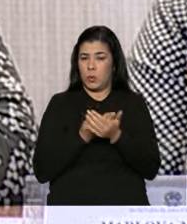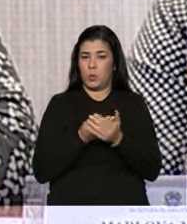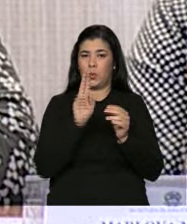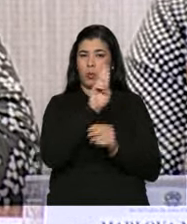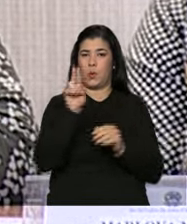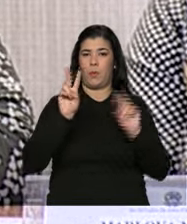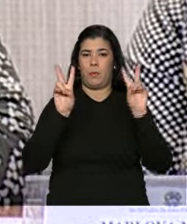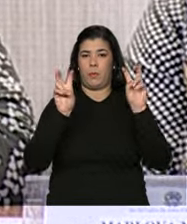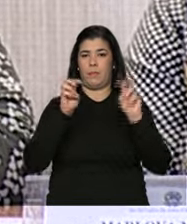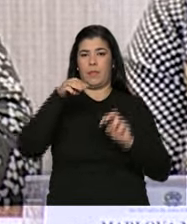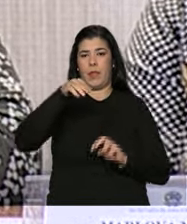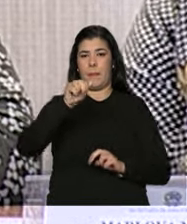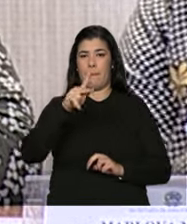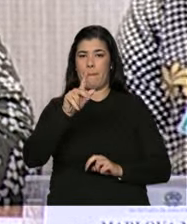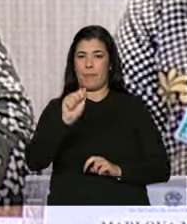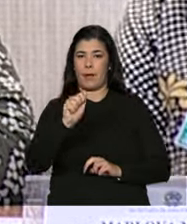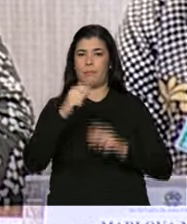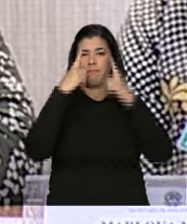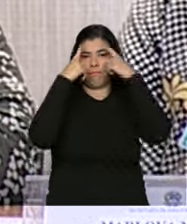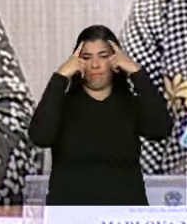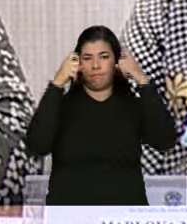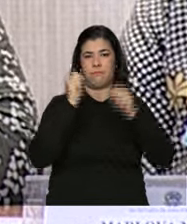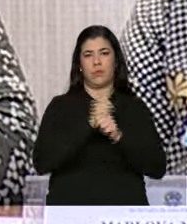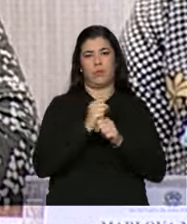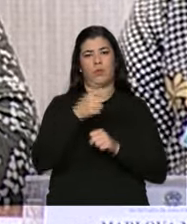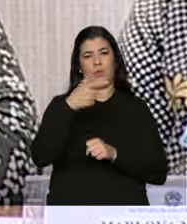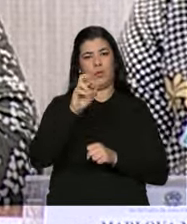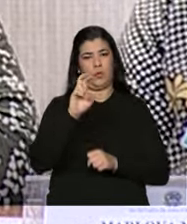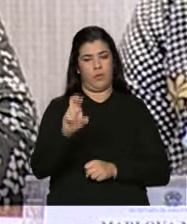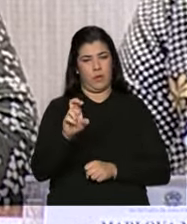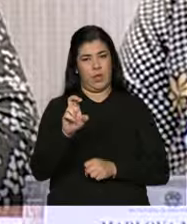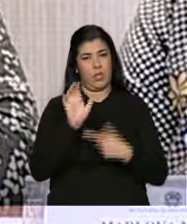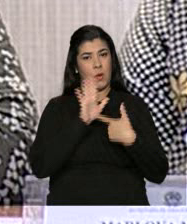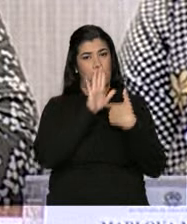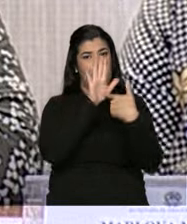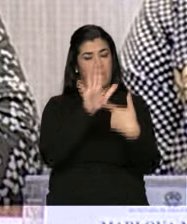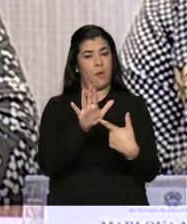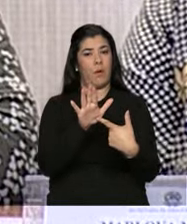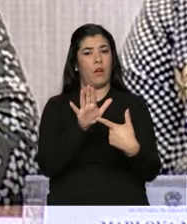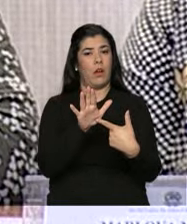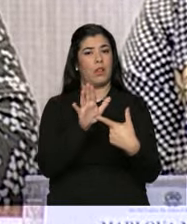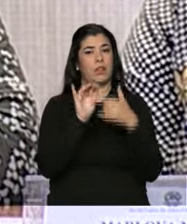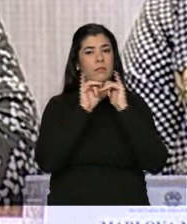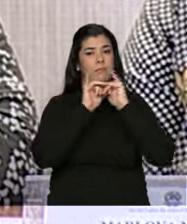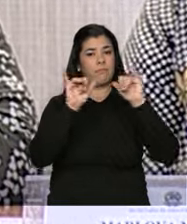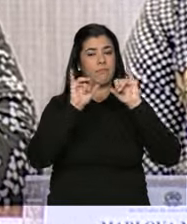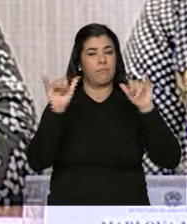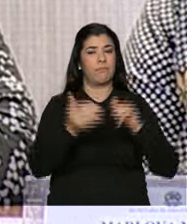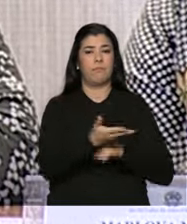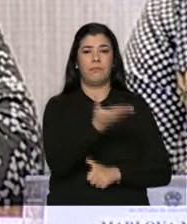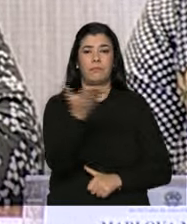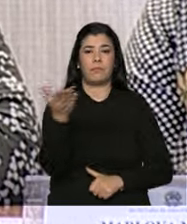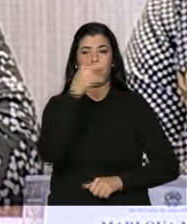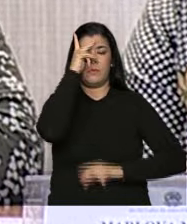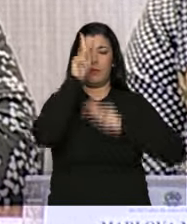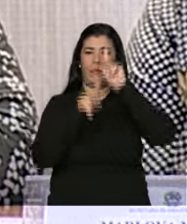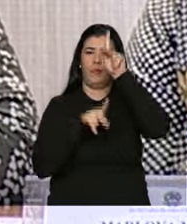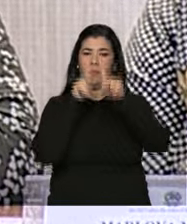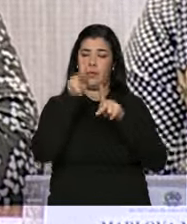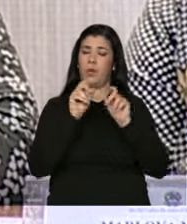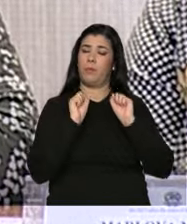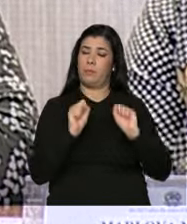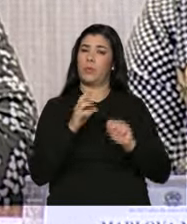estudo que foi realizado este ano, colocar esse eh essa informação para a população